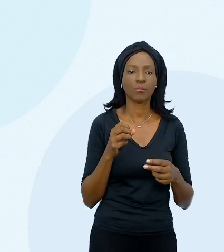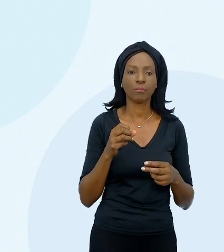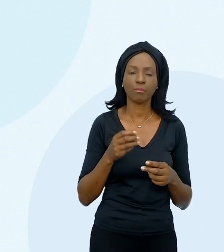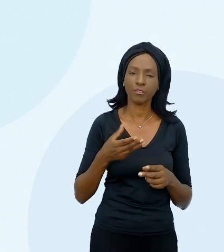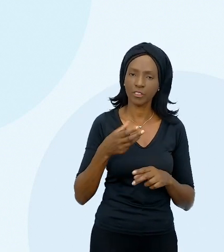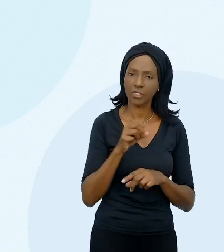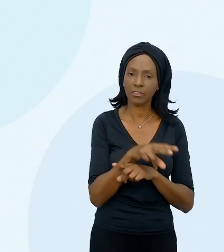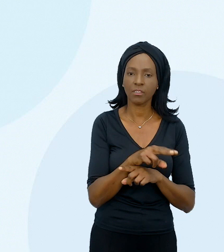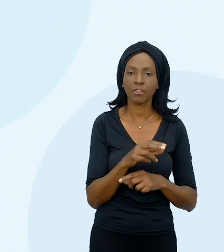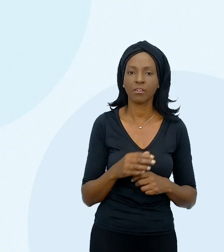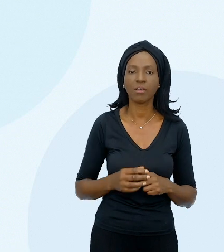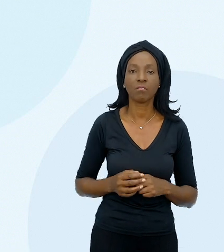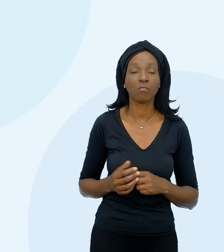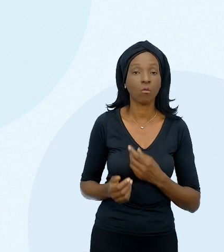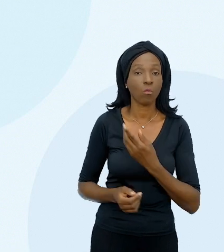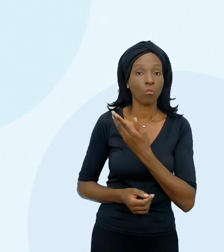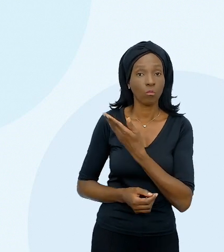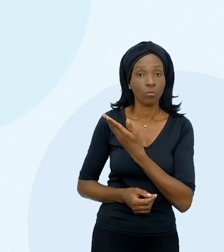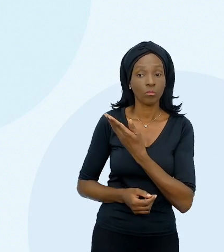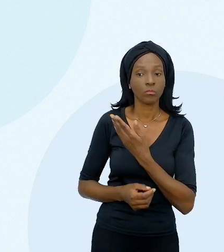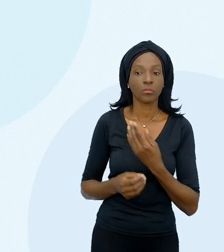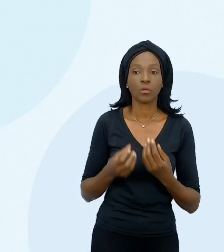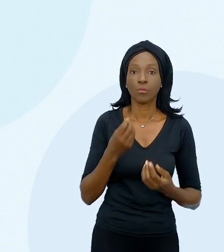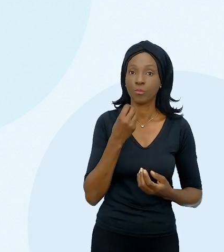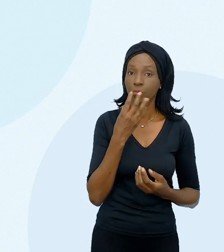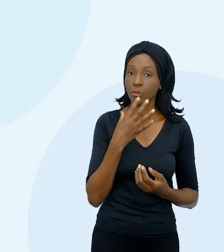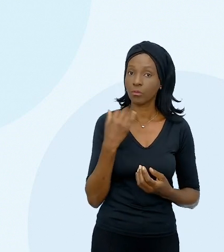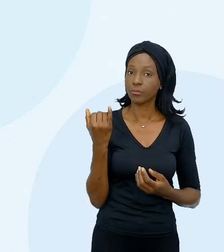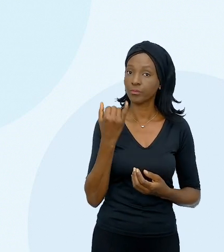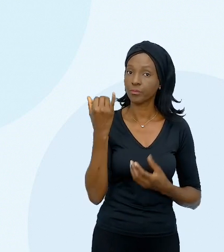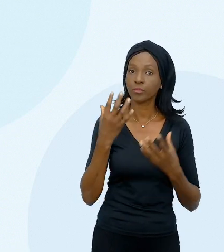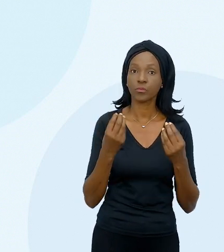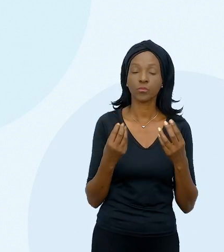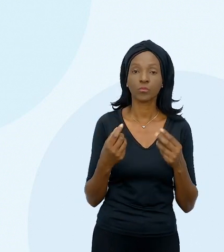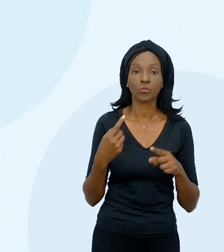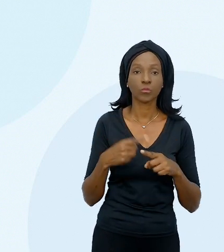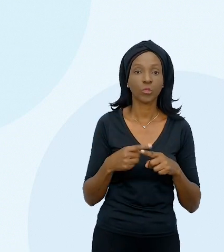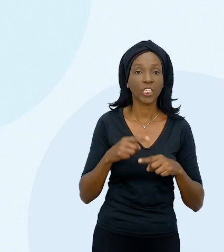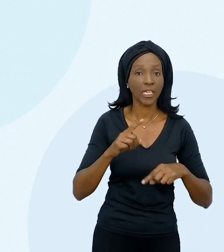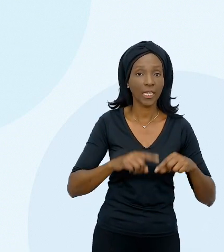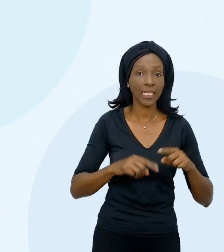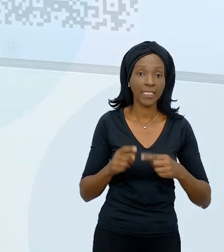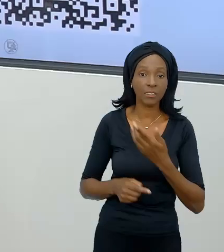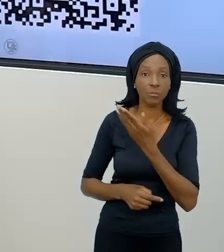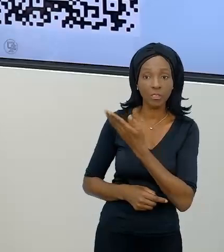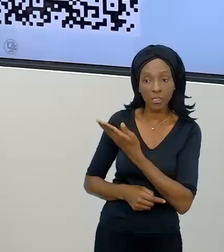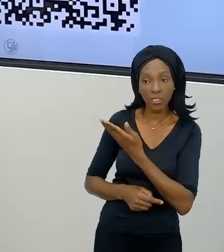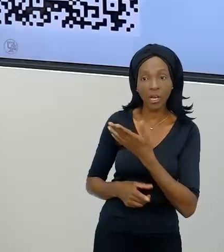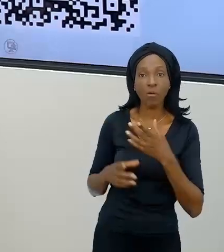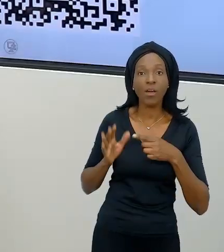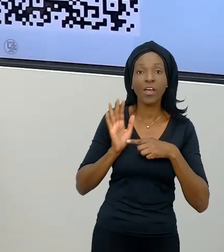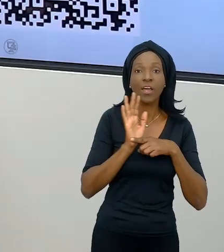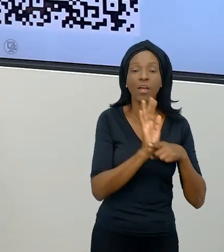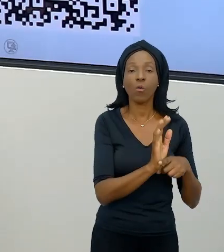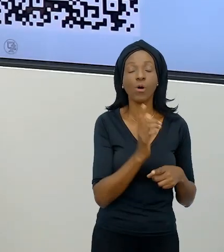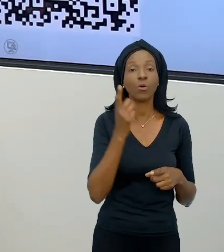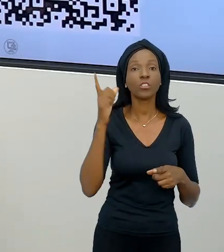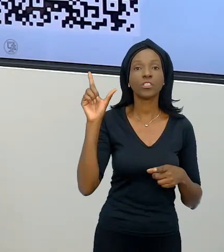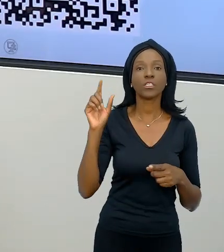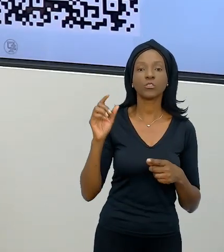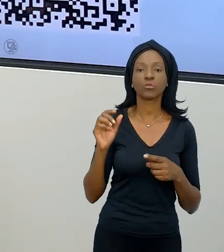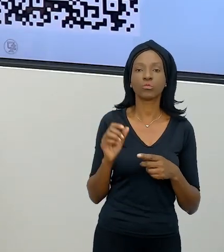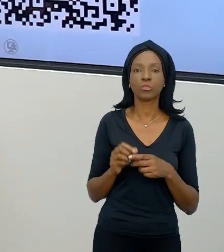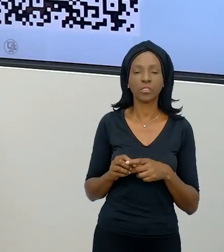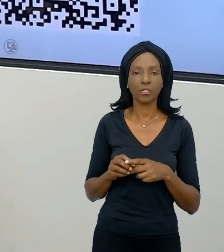bem interessante, porque ele traz essa, vamos dizer assim, seria como um complemento dessa formação,